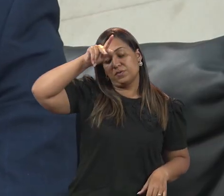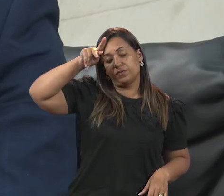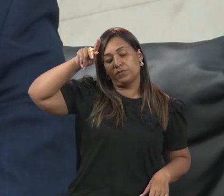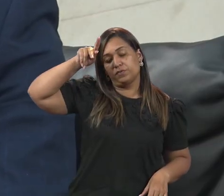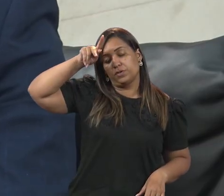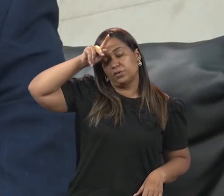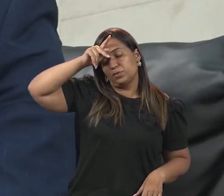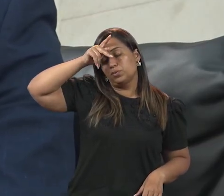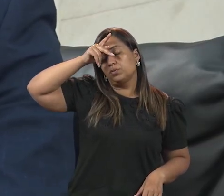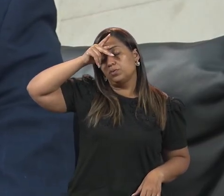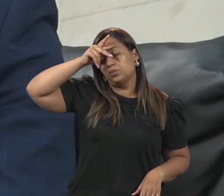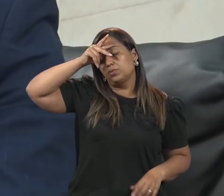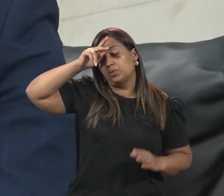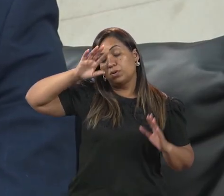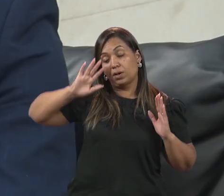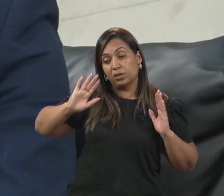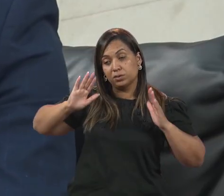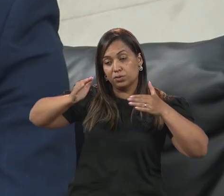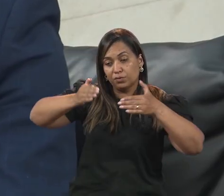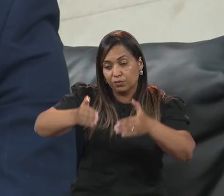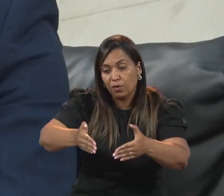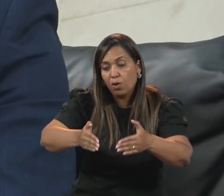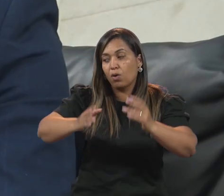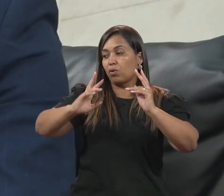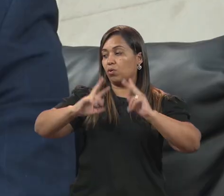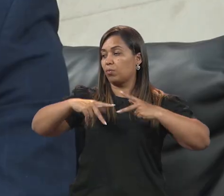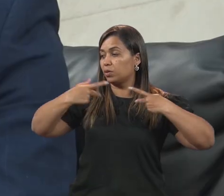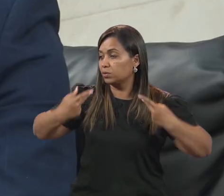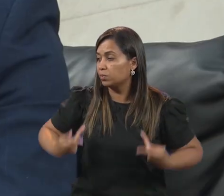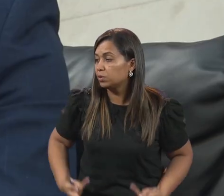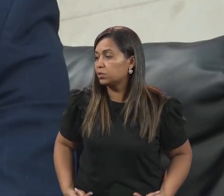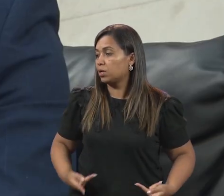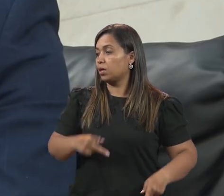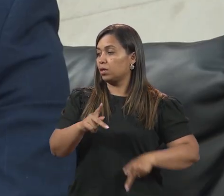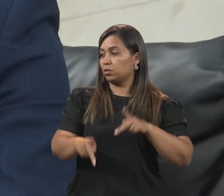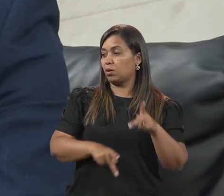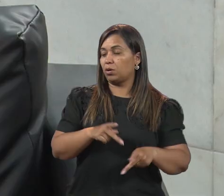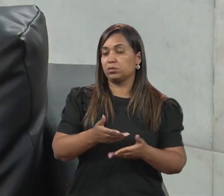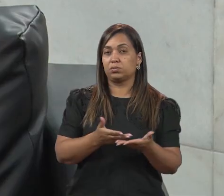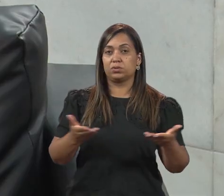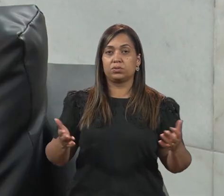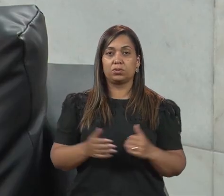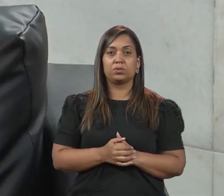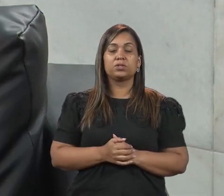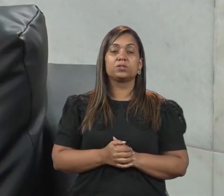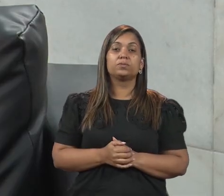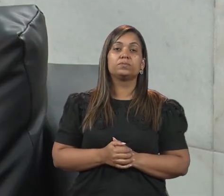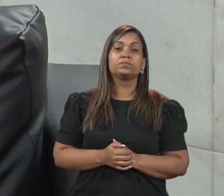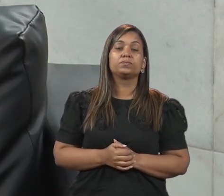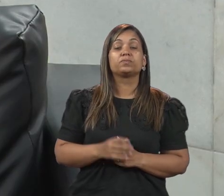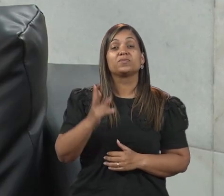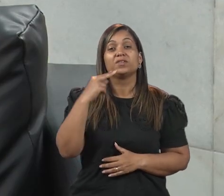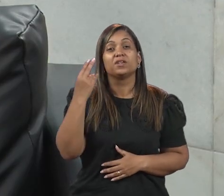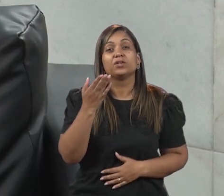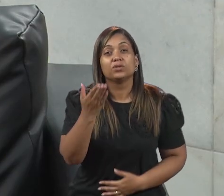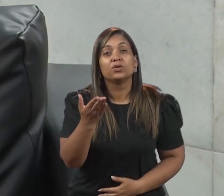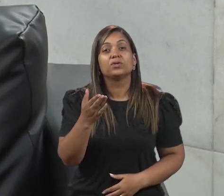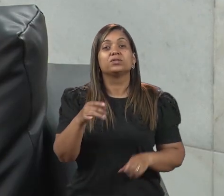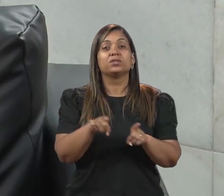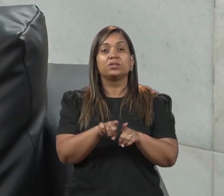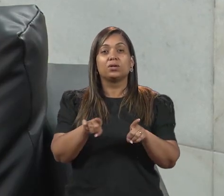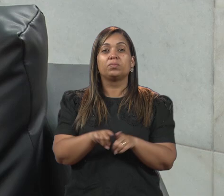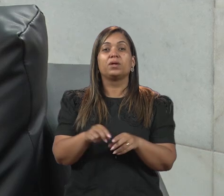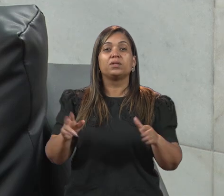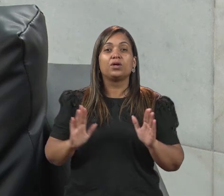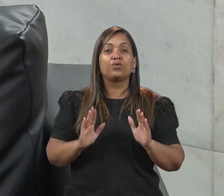dando esse olhar mais humanizado à população da melhor idade. Esse respaldo, né? Vereador, o senhor também tem